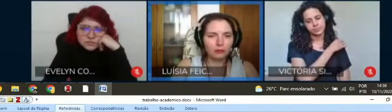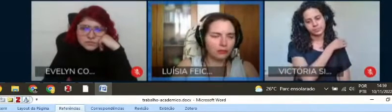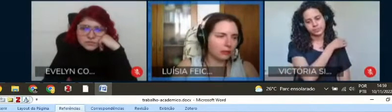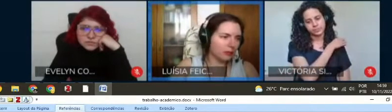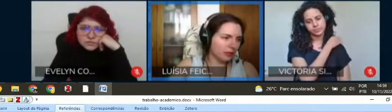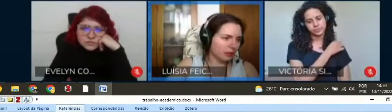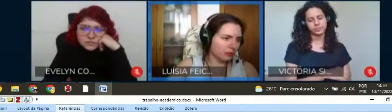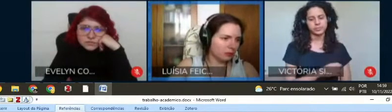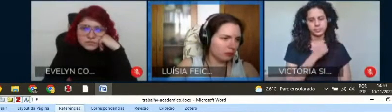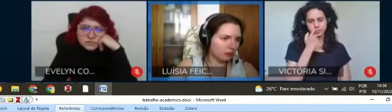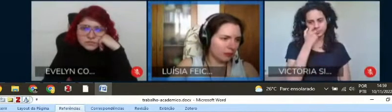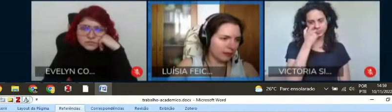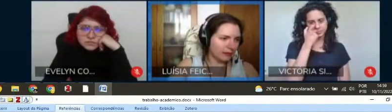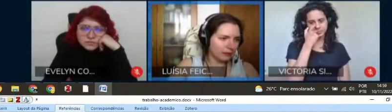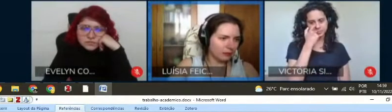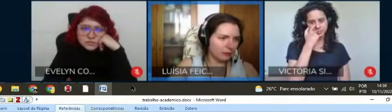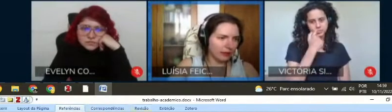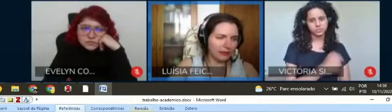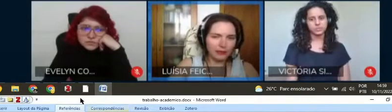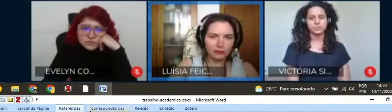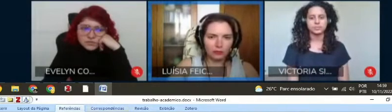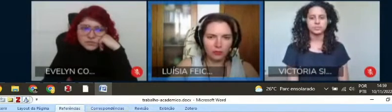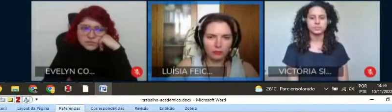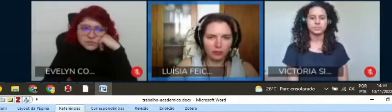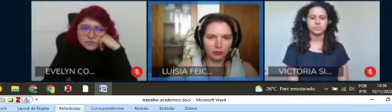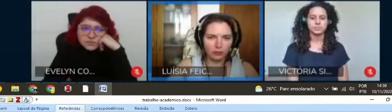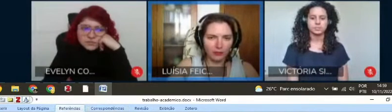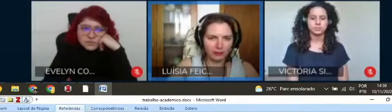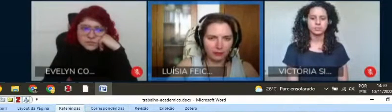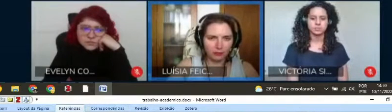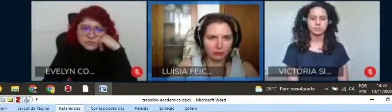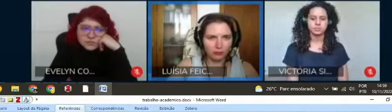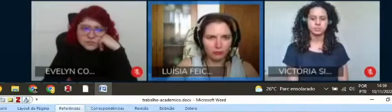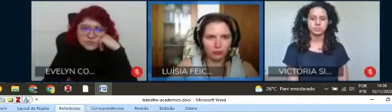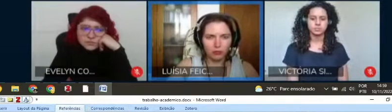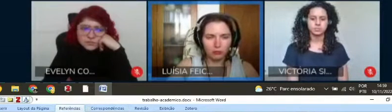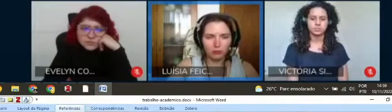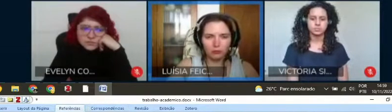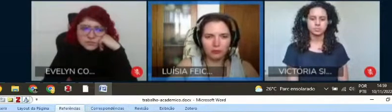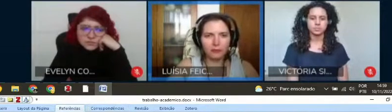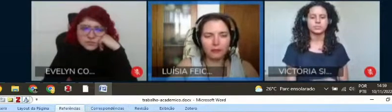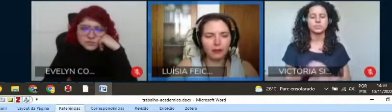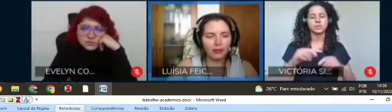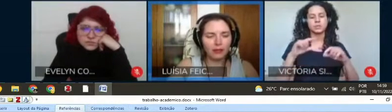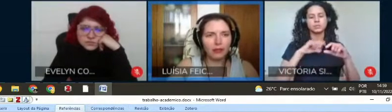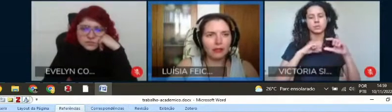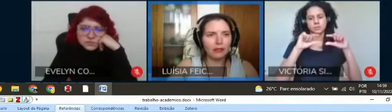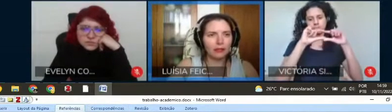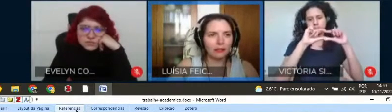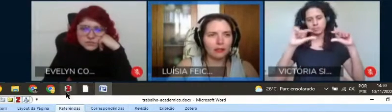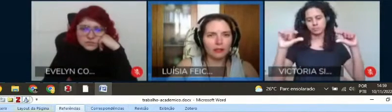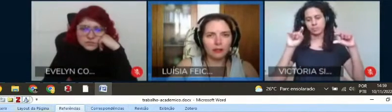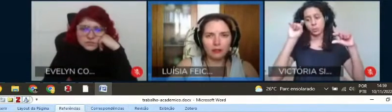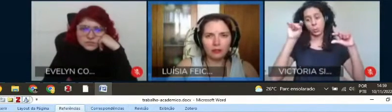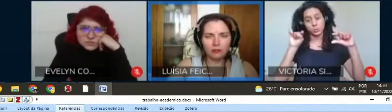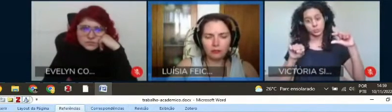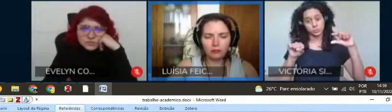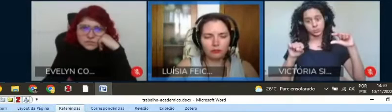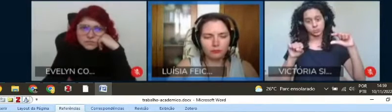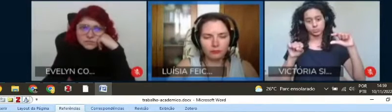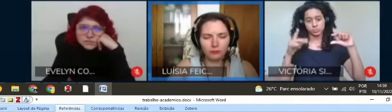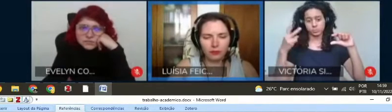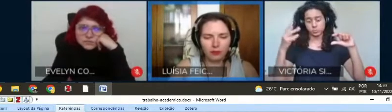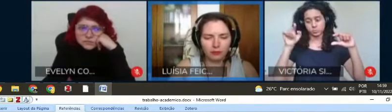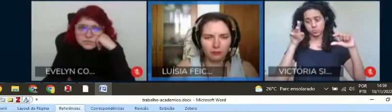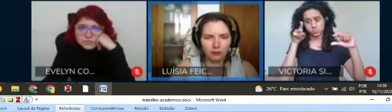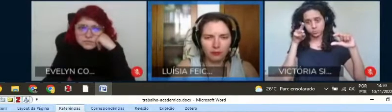E sempre que tu começa uma linha, geralmente começa com os 2 pontos, né? E daí aqui eu